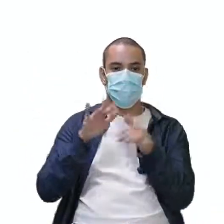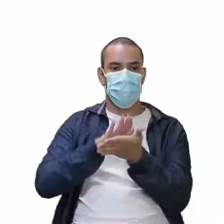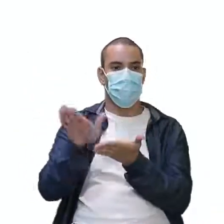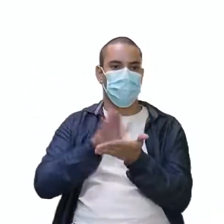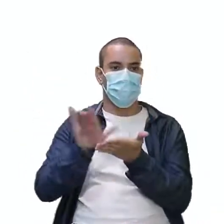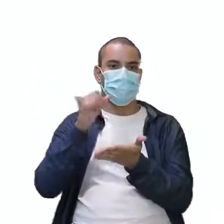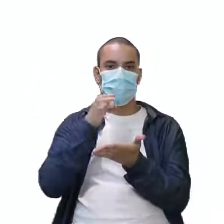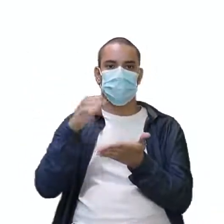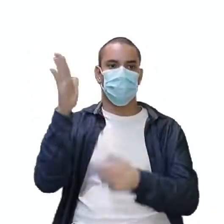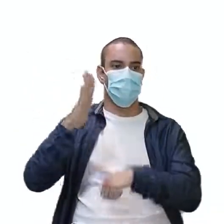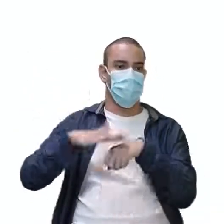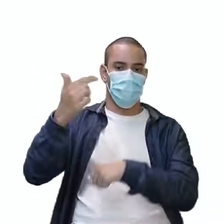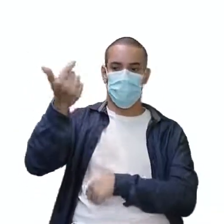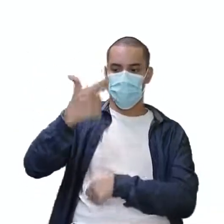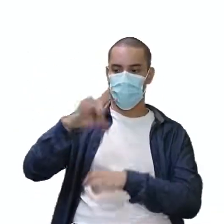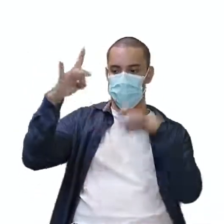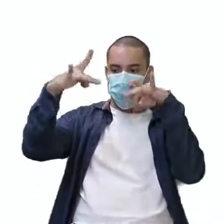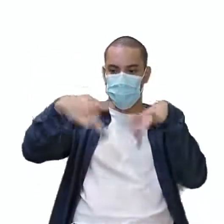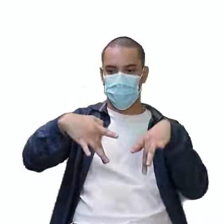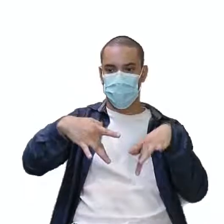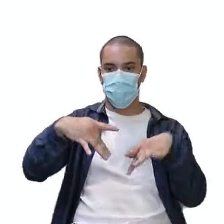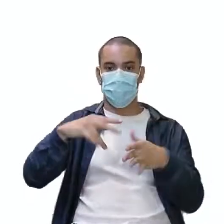energia a mais, é uma relação que não é